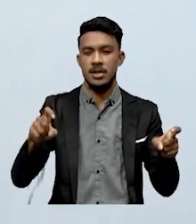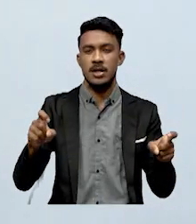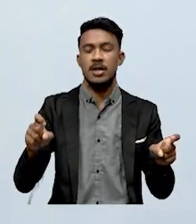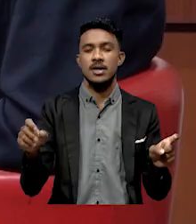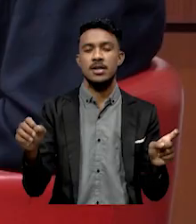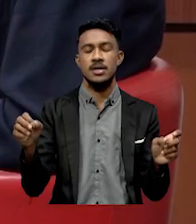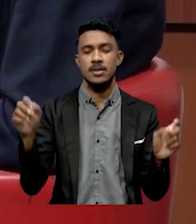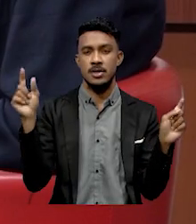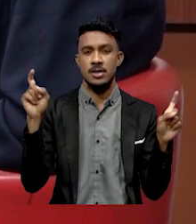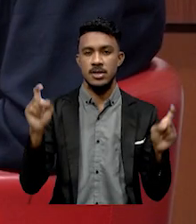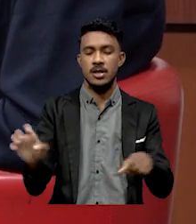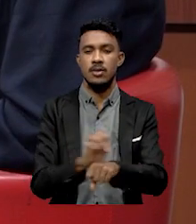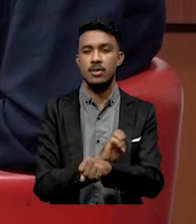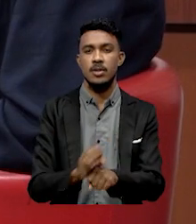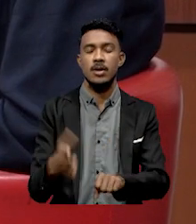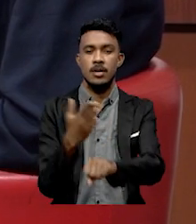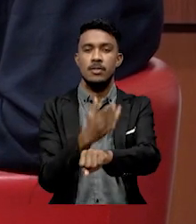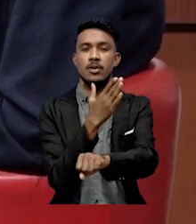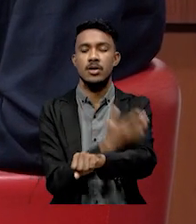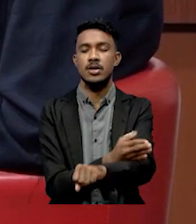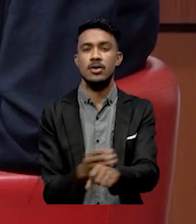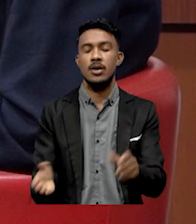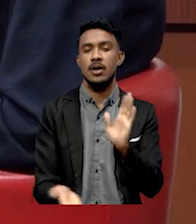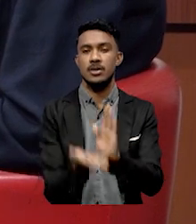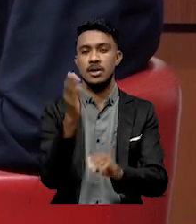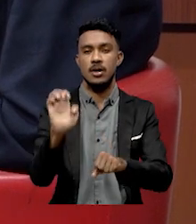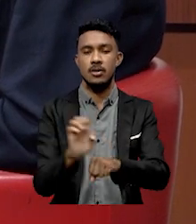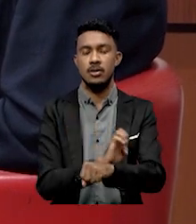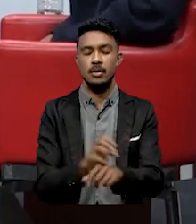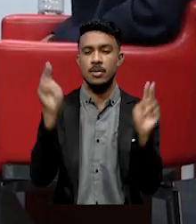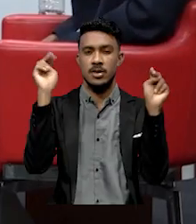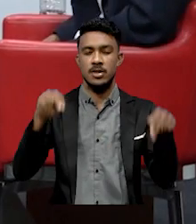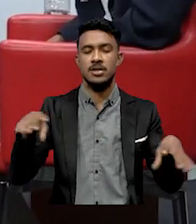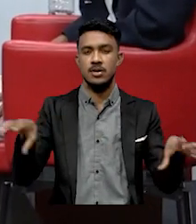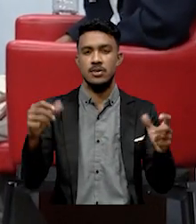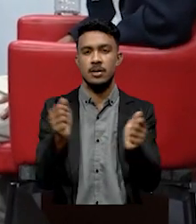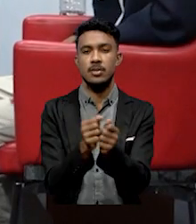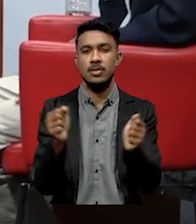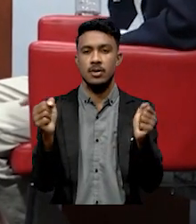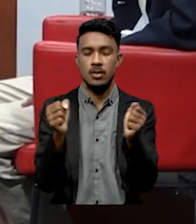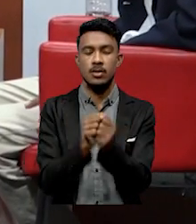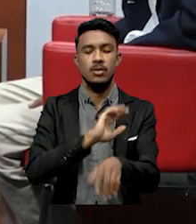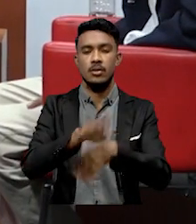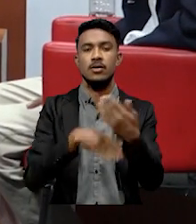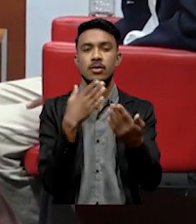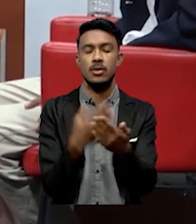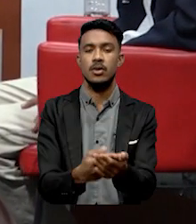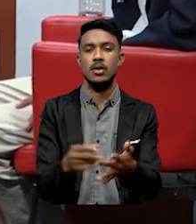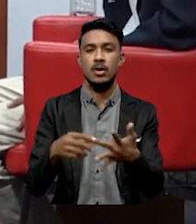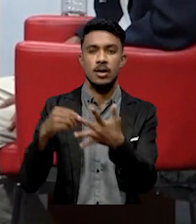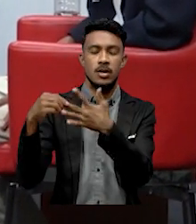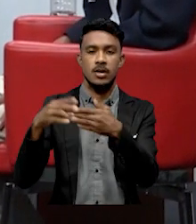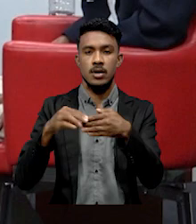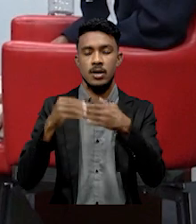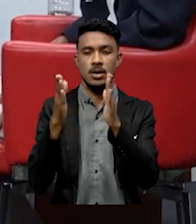hori desenvolve no diversifica nini a economia, precisa e a serviço a mutuk entre parte hotu-hotu, liu-liu líder